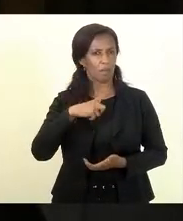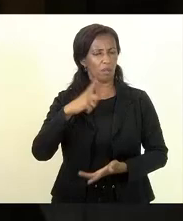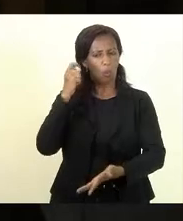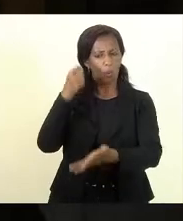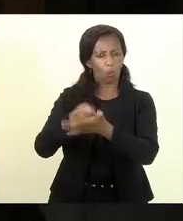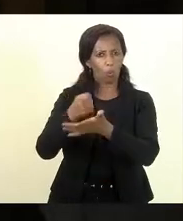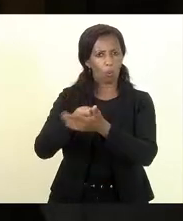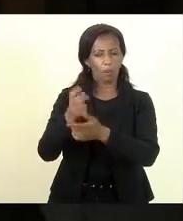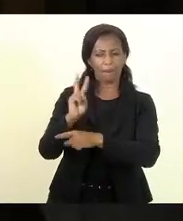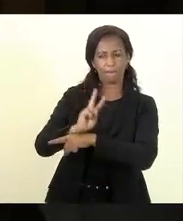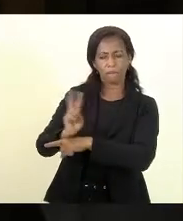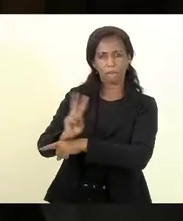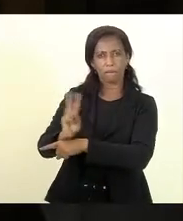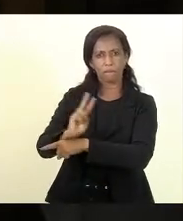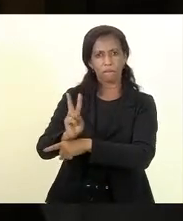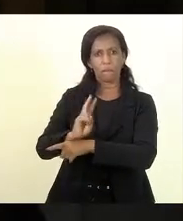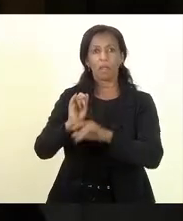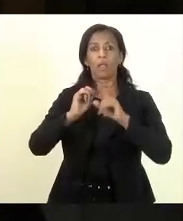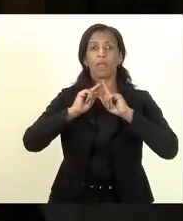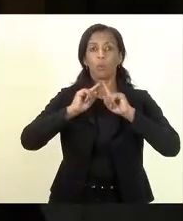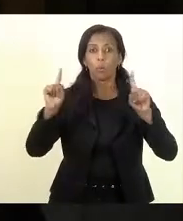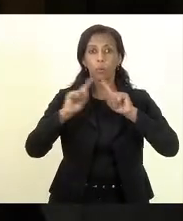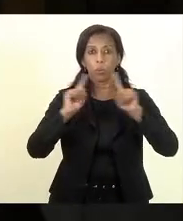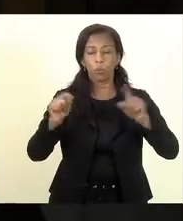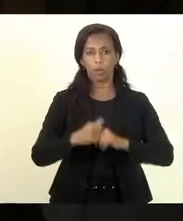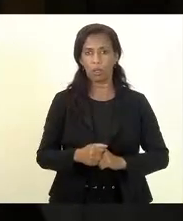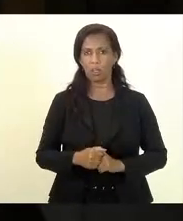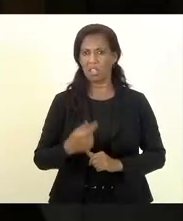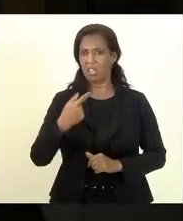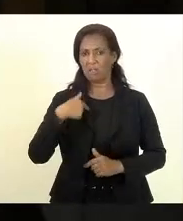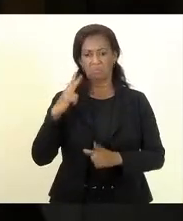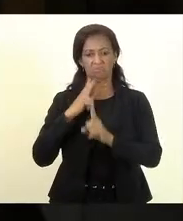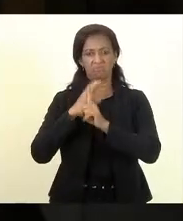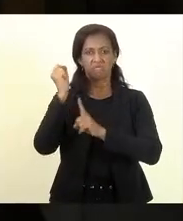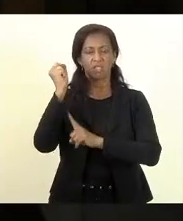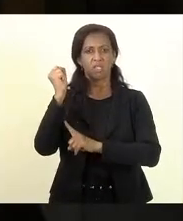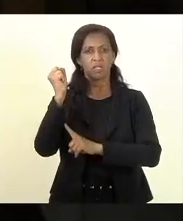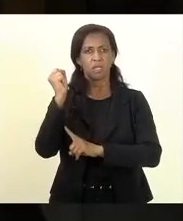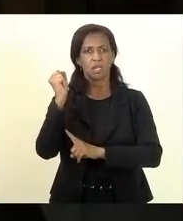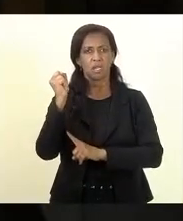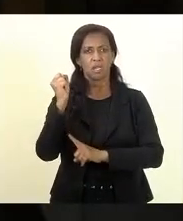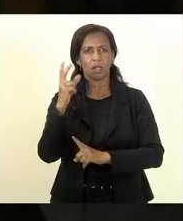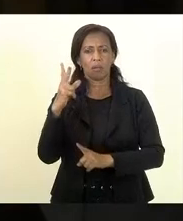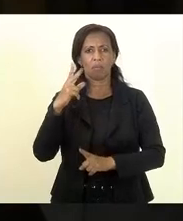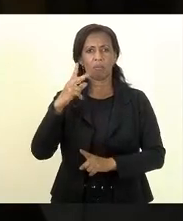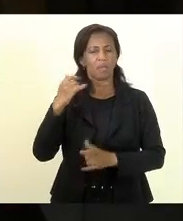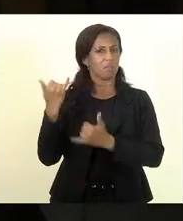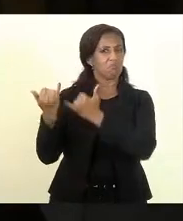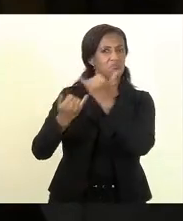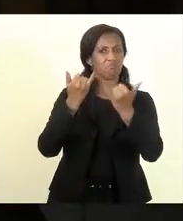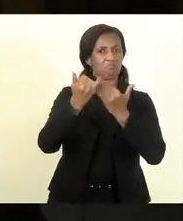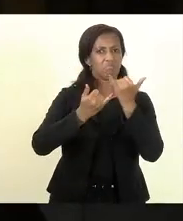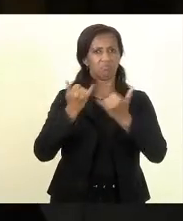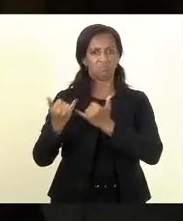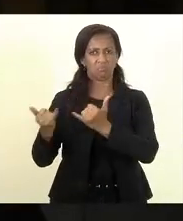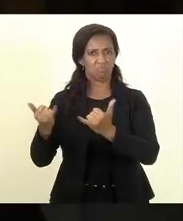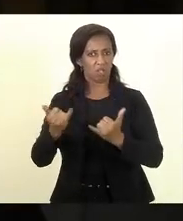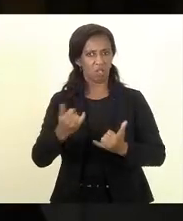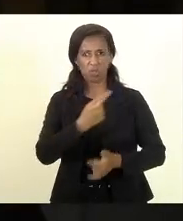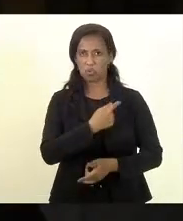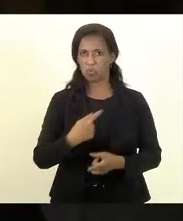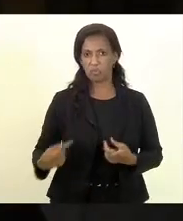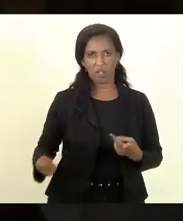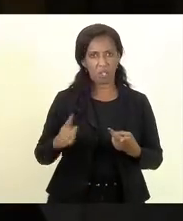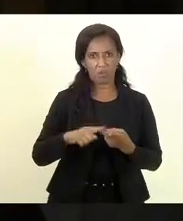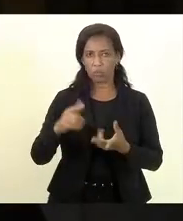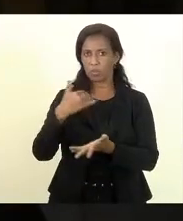cobrar, fiscalizar e denunciar. Eu não fui eleito para ser fantoche, muito menos despachante de governador,